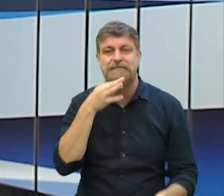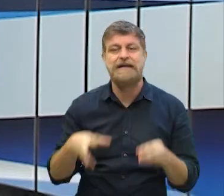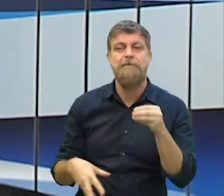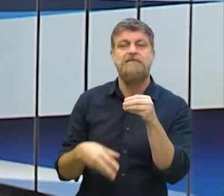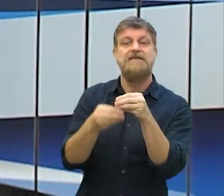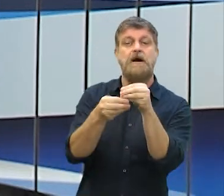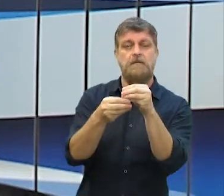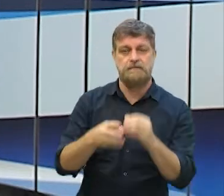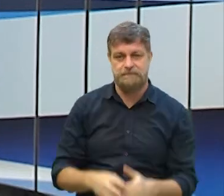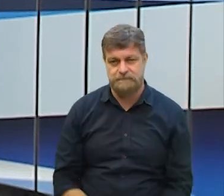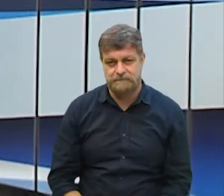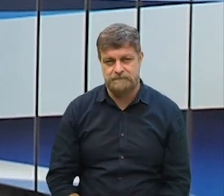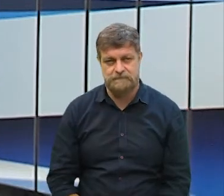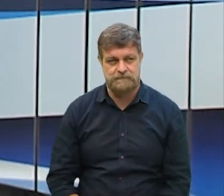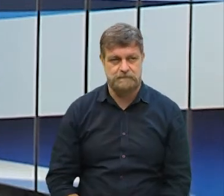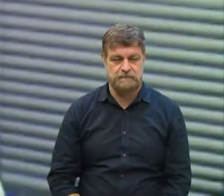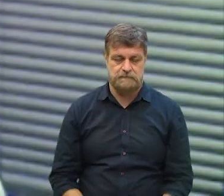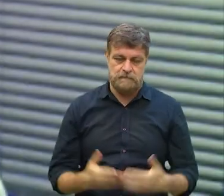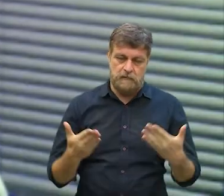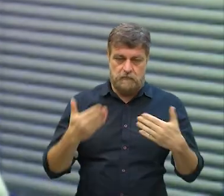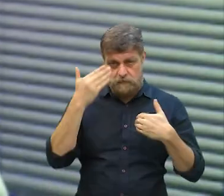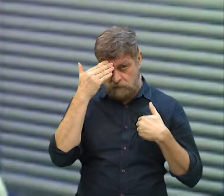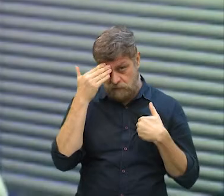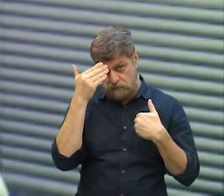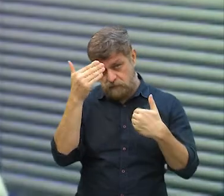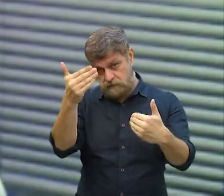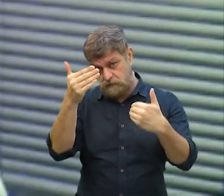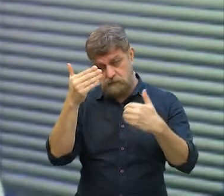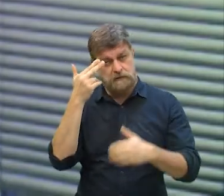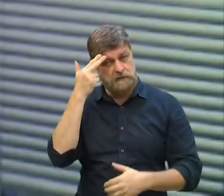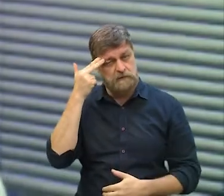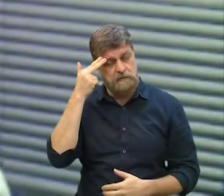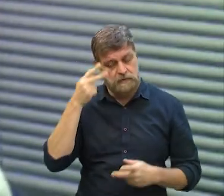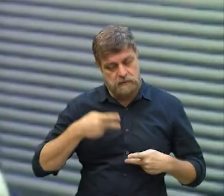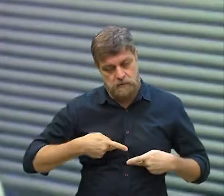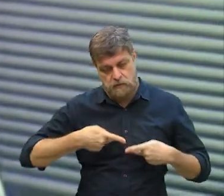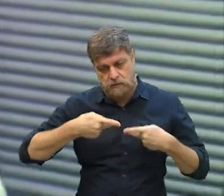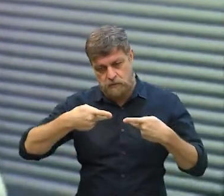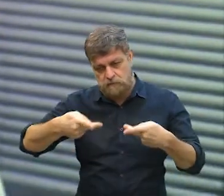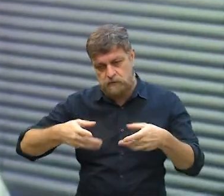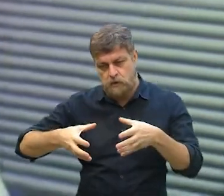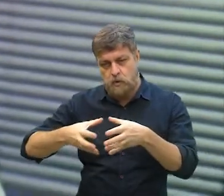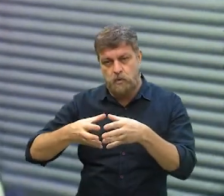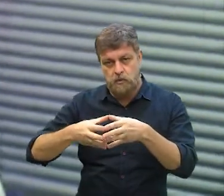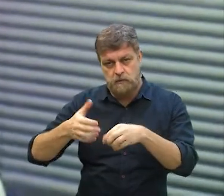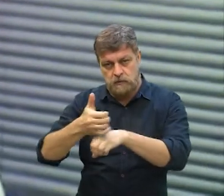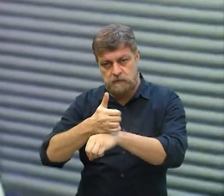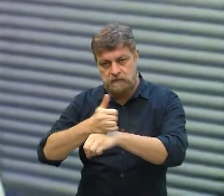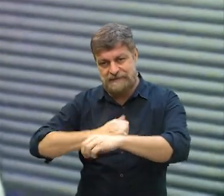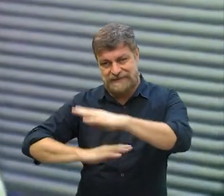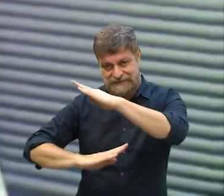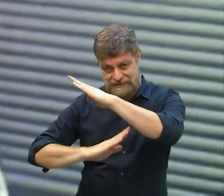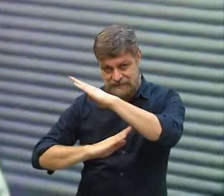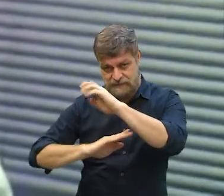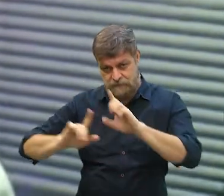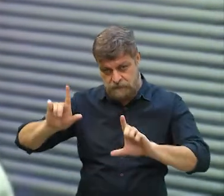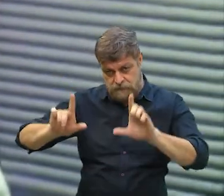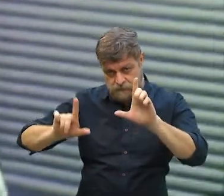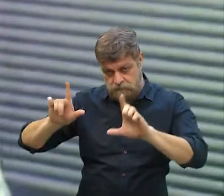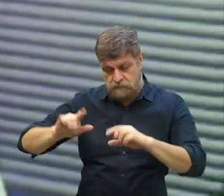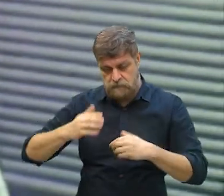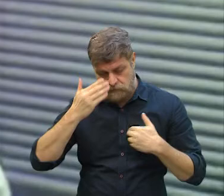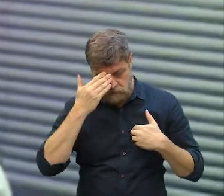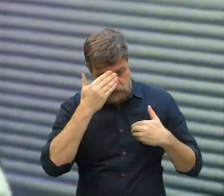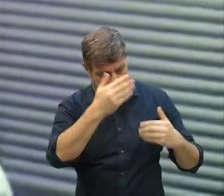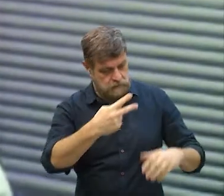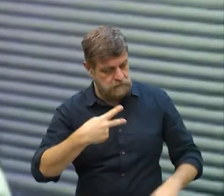suas considerações finais. Bom, eu que agradeço, Gabriel, o convite seu, de toda a produção da TV Câmara. Agradeço